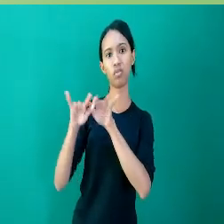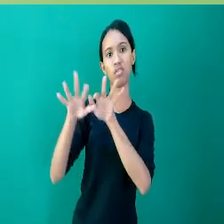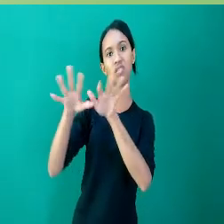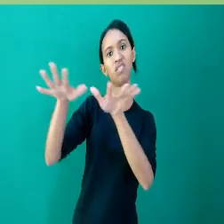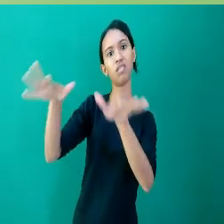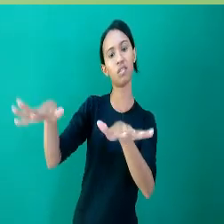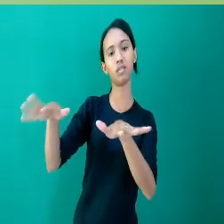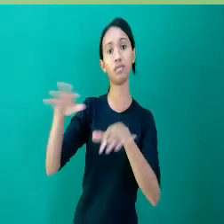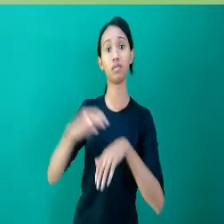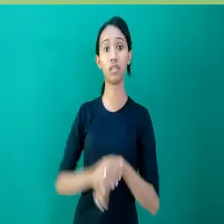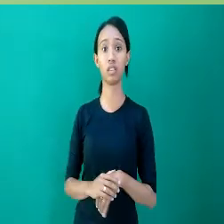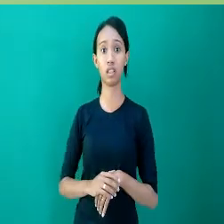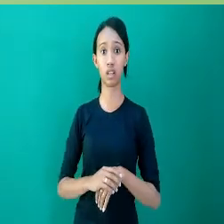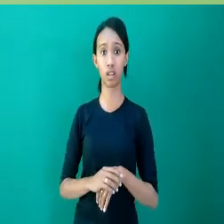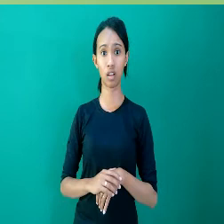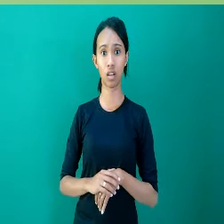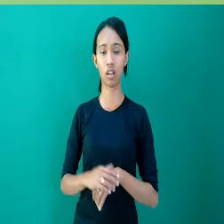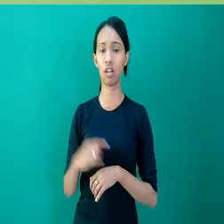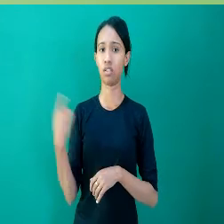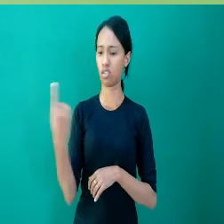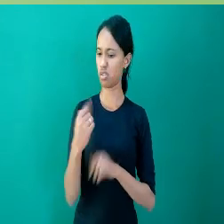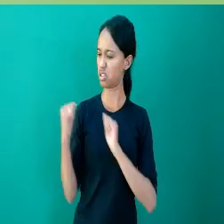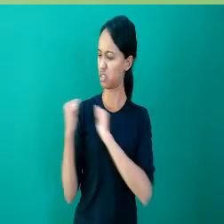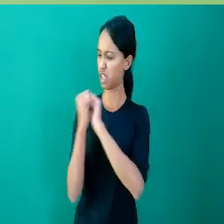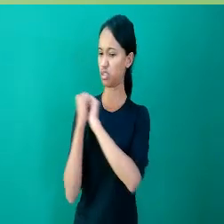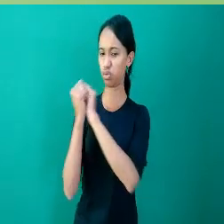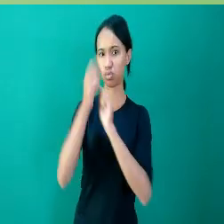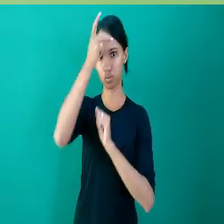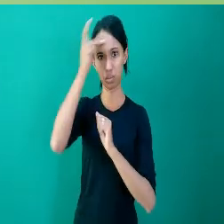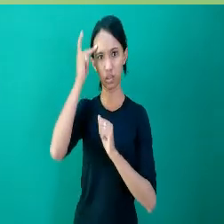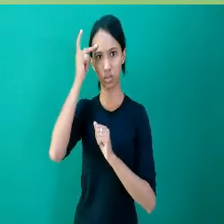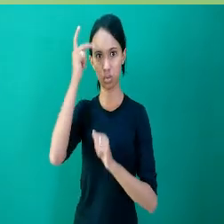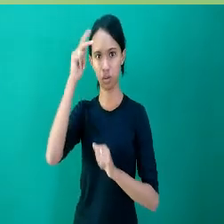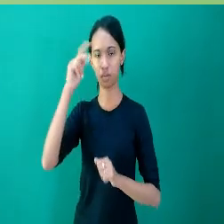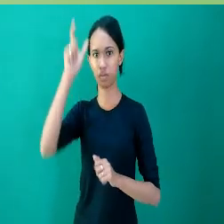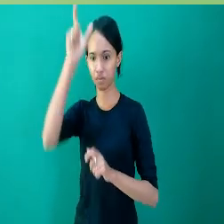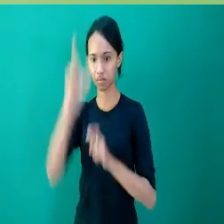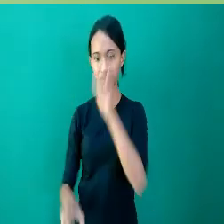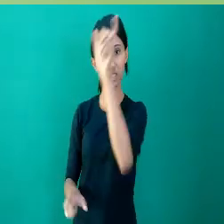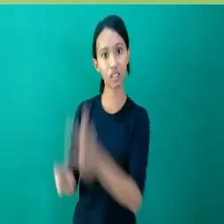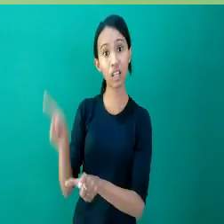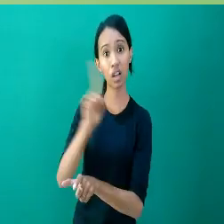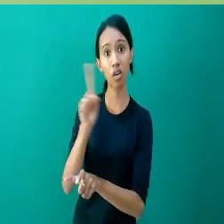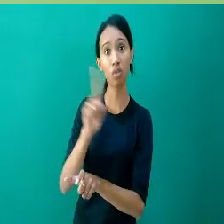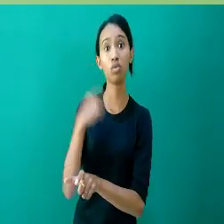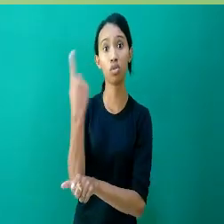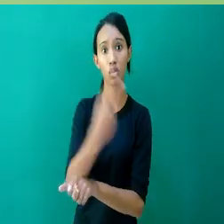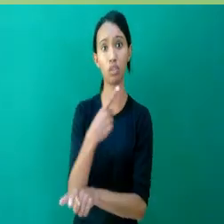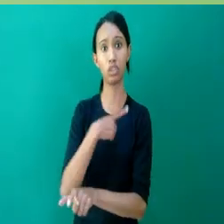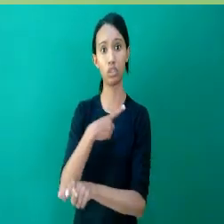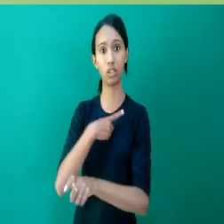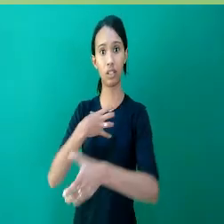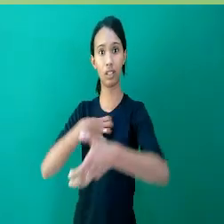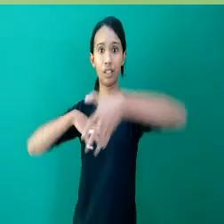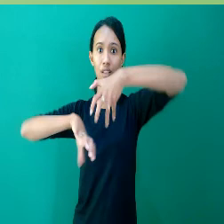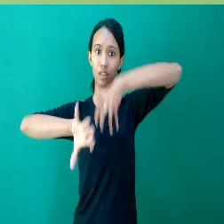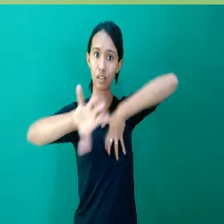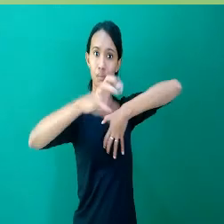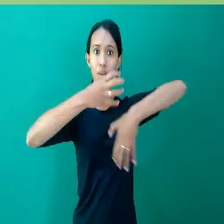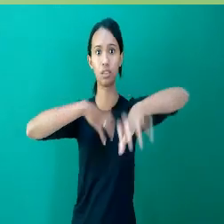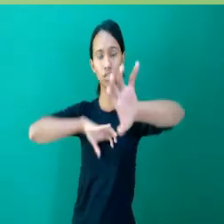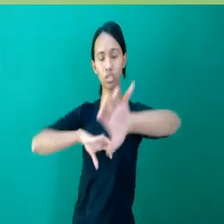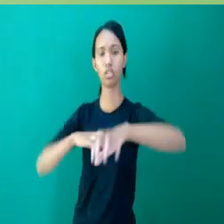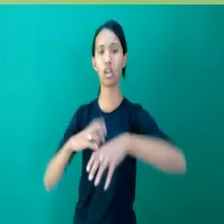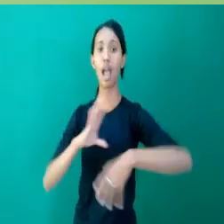estamos nos aglomerando, nem disseminando o novo coronavírus, né, nós estamos tendo empatia, nós estamos cuidando do outro, da vida do